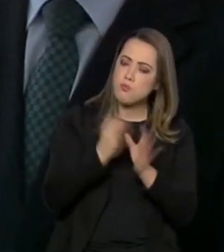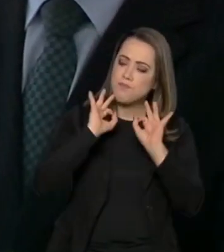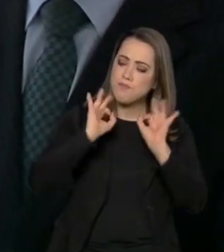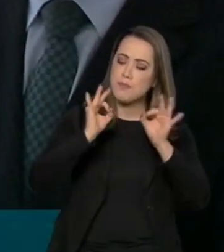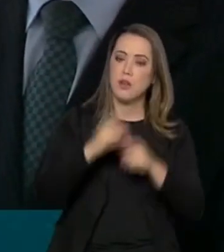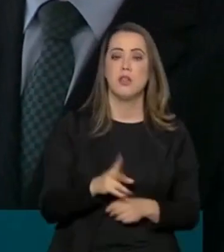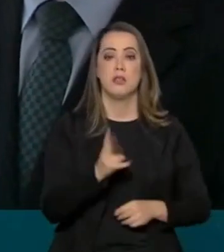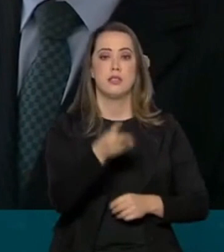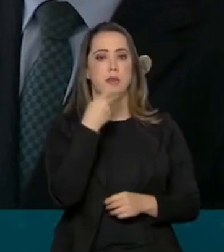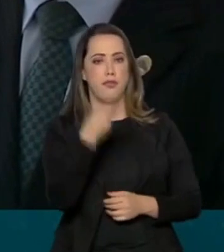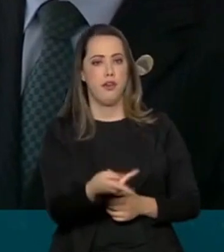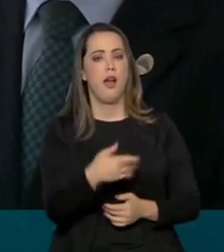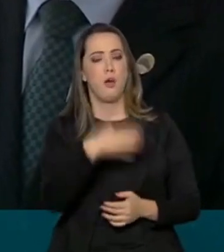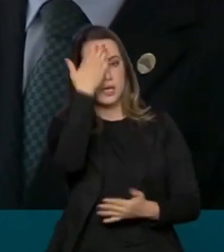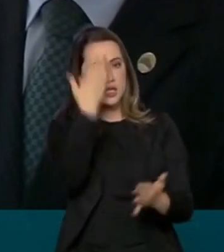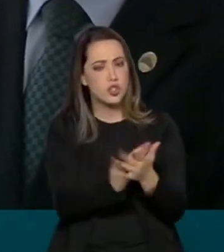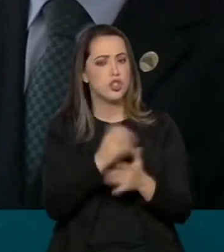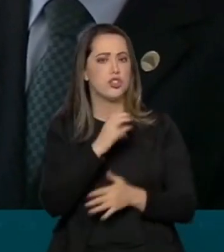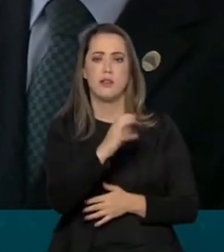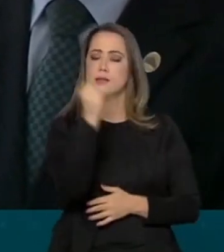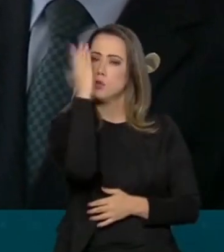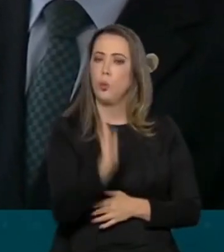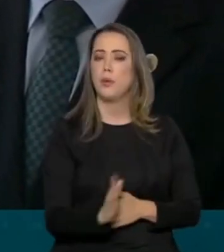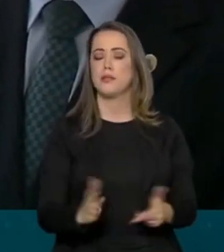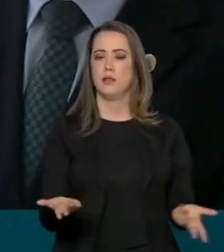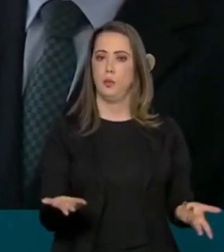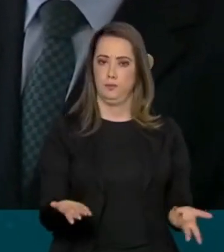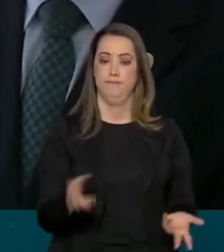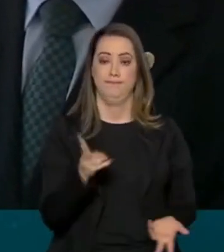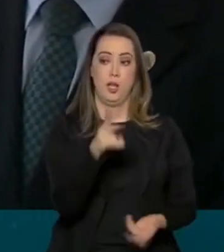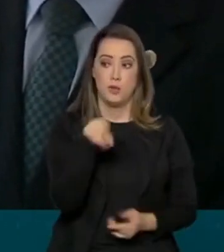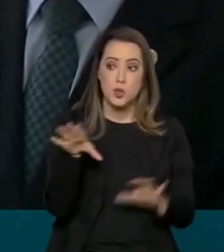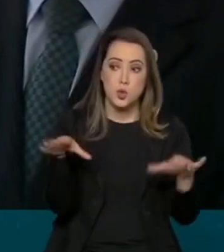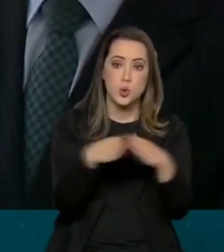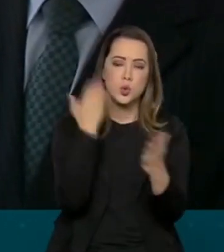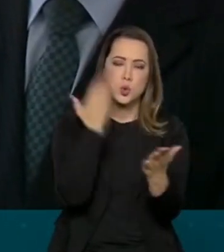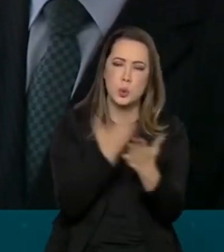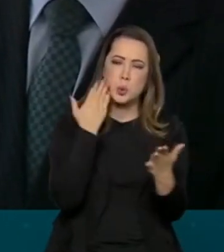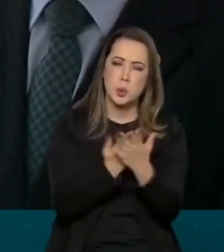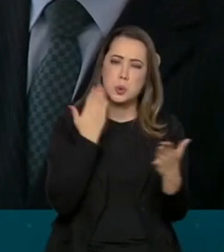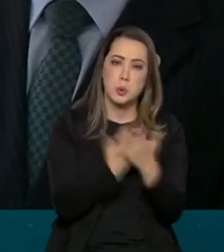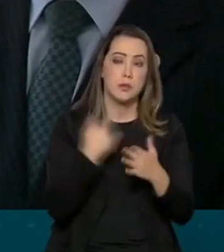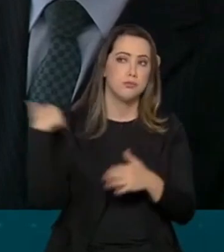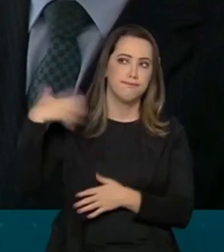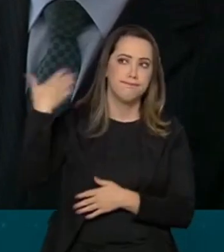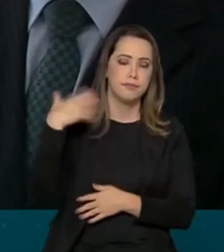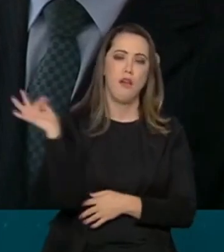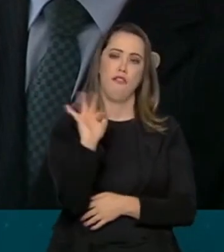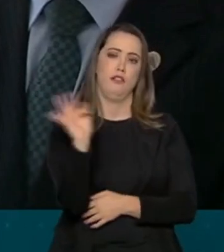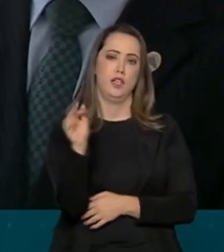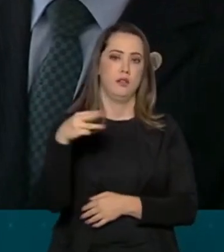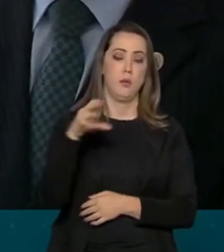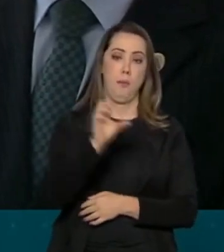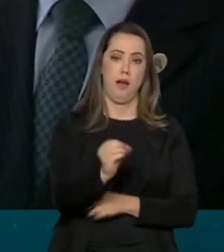vivo falando, confie na ciência brasileira, não é à toa. Então, esses cientistas têm trabalhado desde fevereiro, março do ano passado, quando